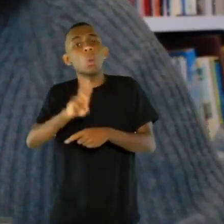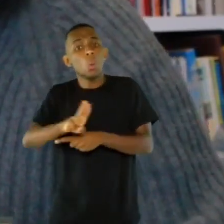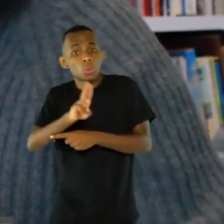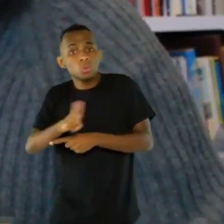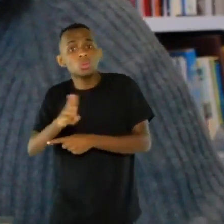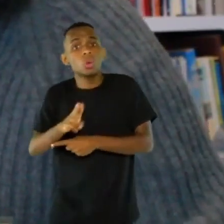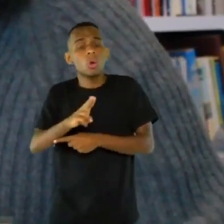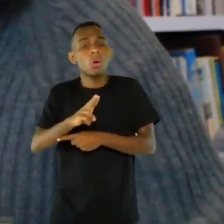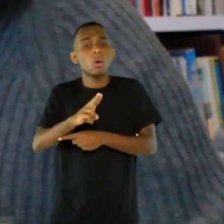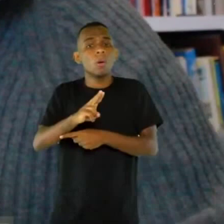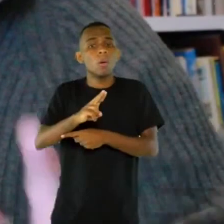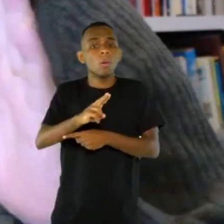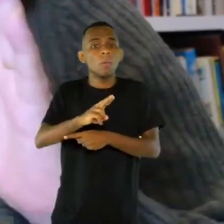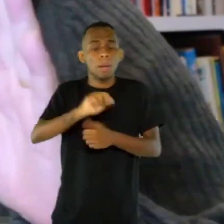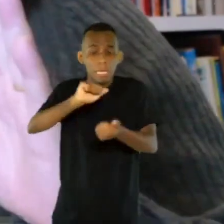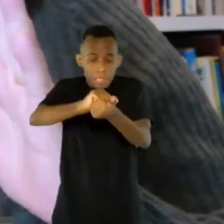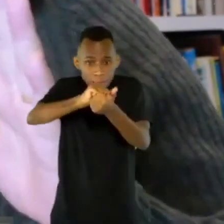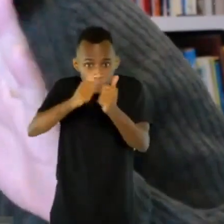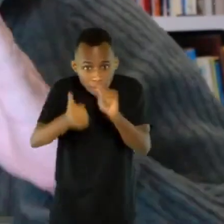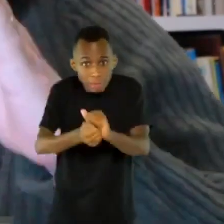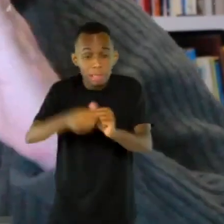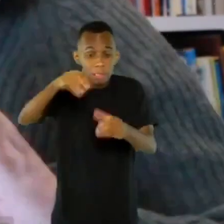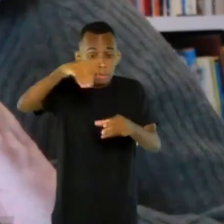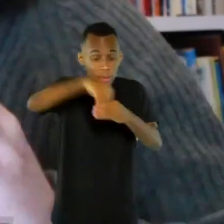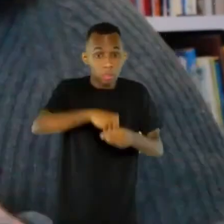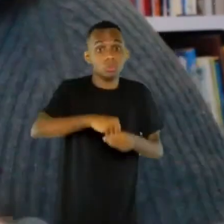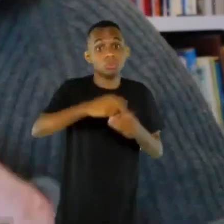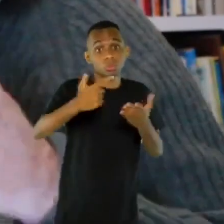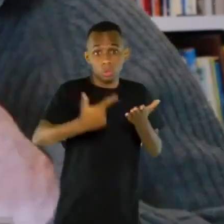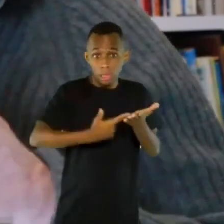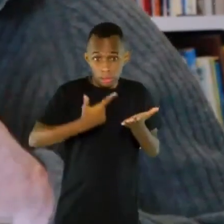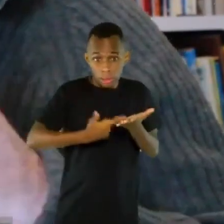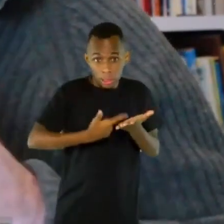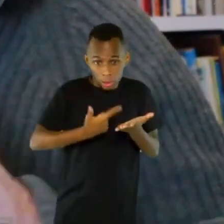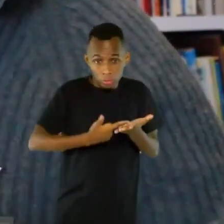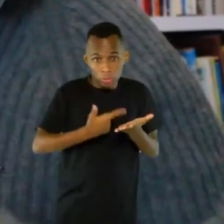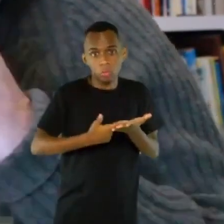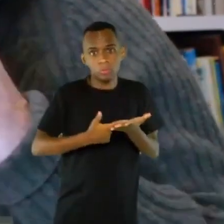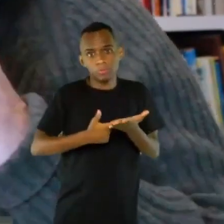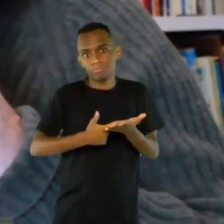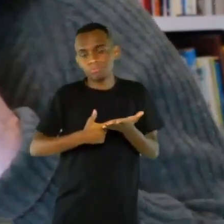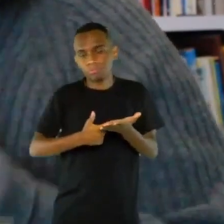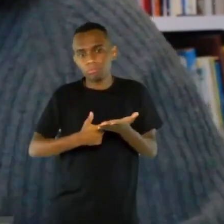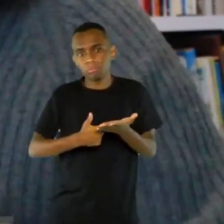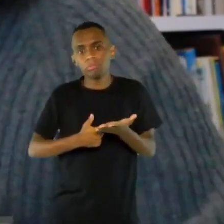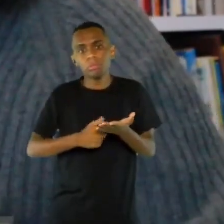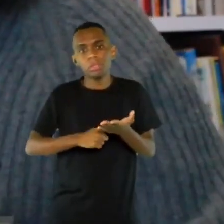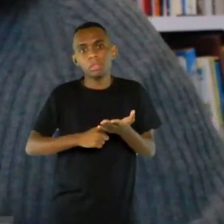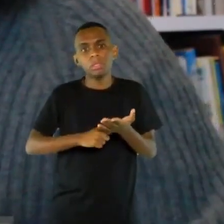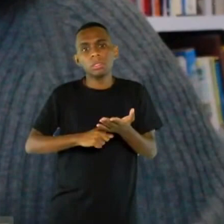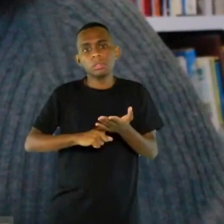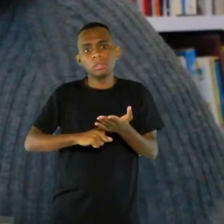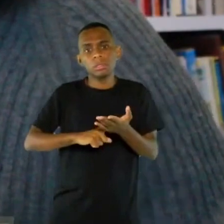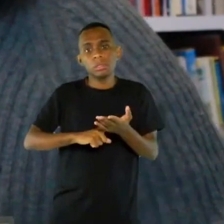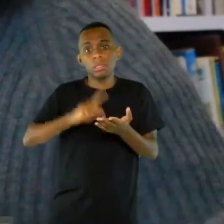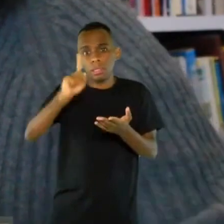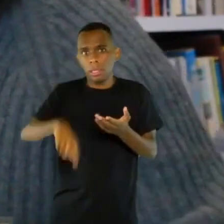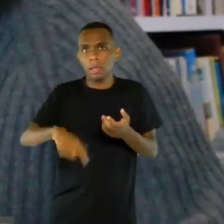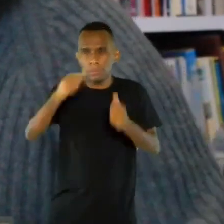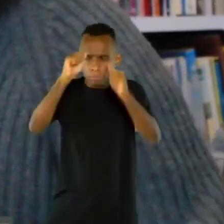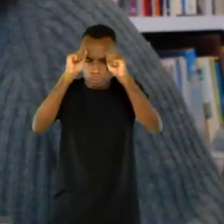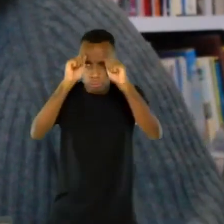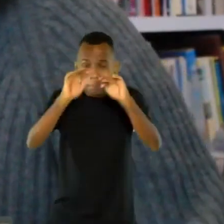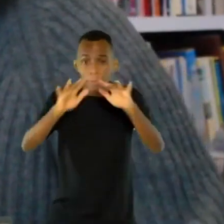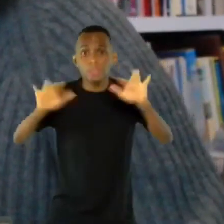para transportar isso para a literatura que em tese, ou seja, em tese não, é ficção.